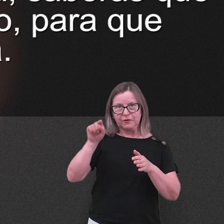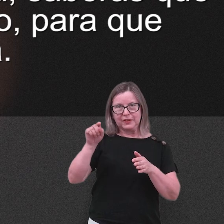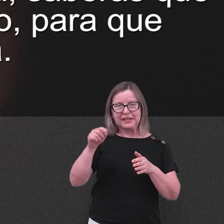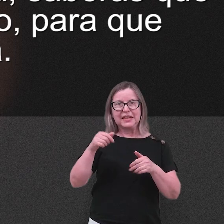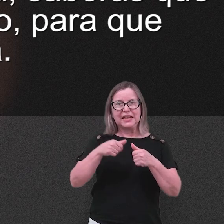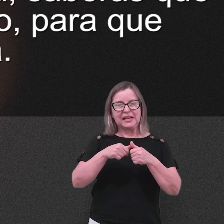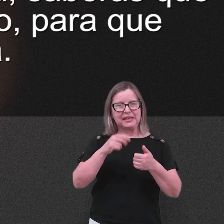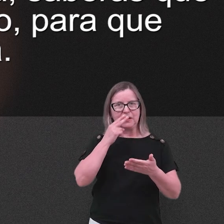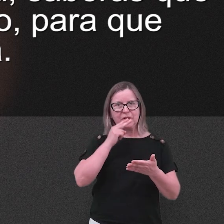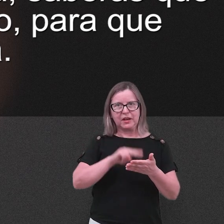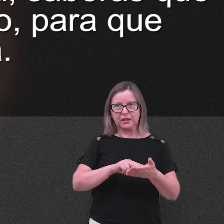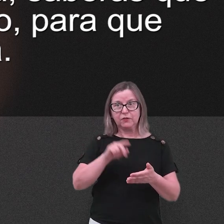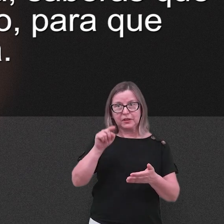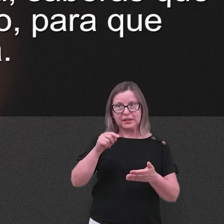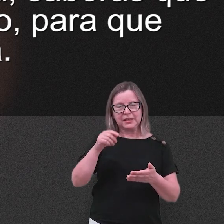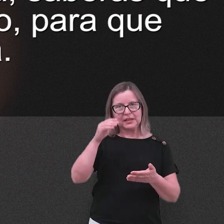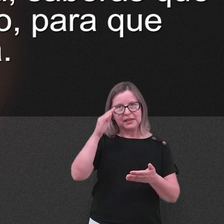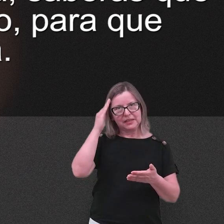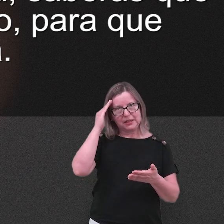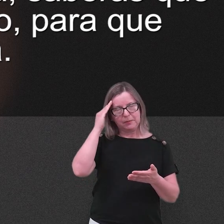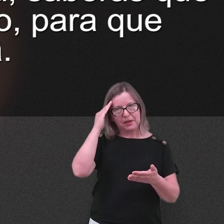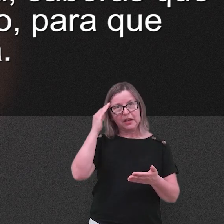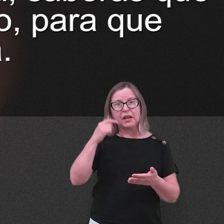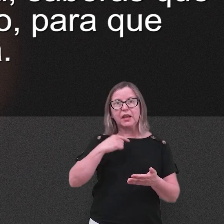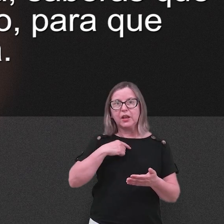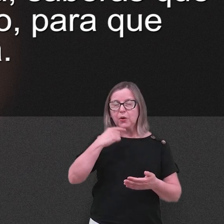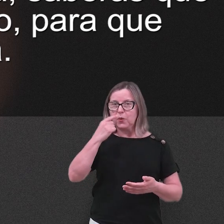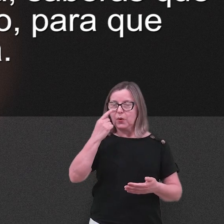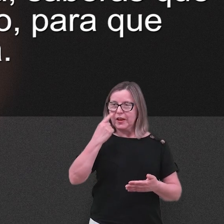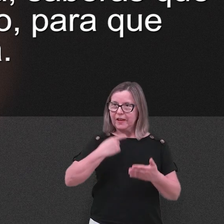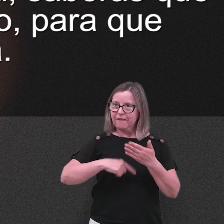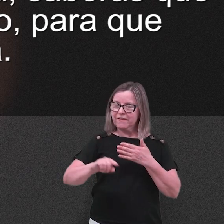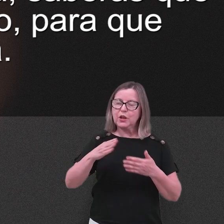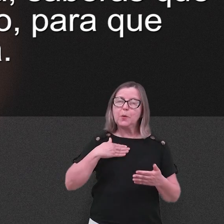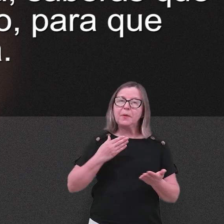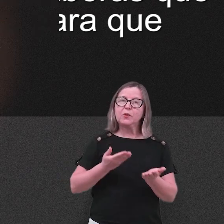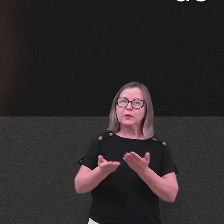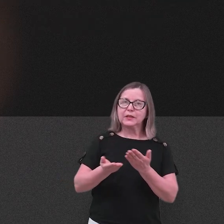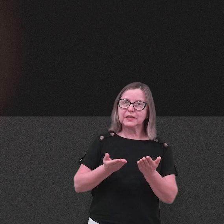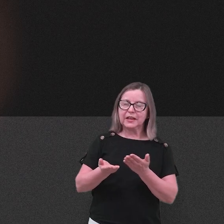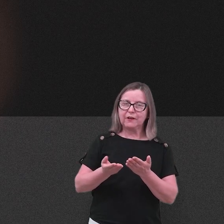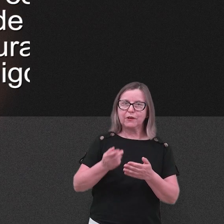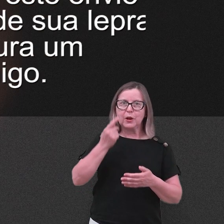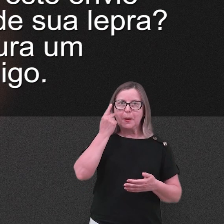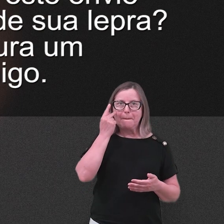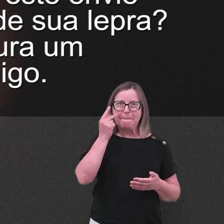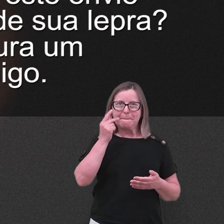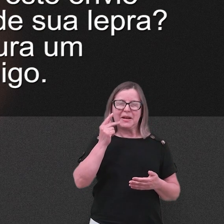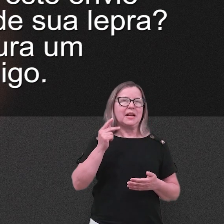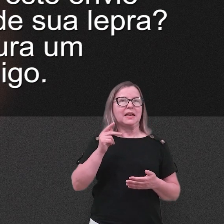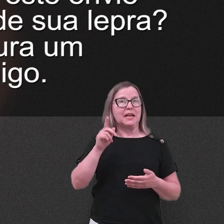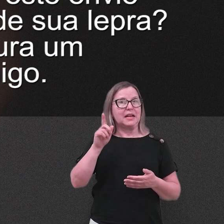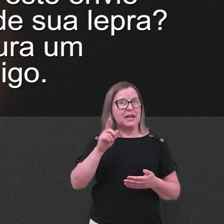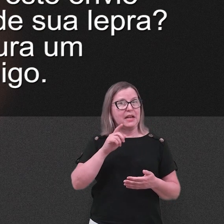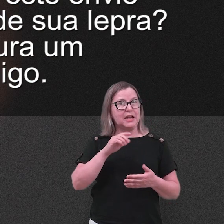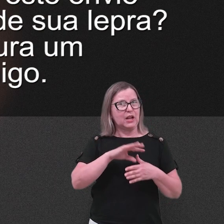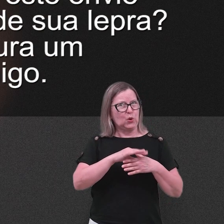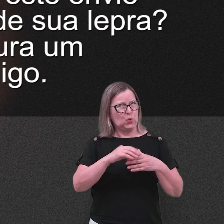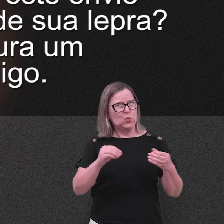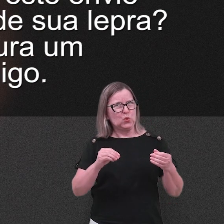saberás que eu enviei Naamã, meu servo, para que o cures de sua lepra. Tendo o